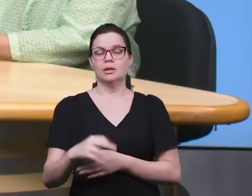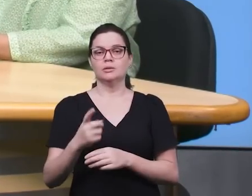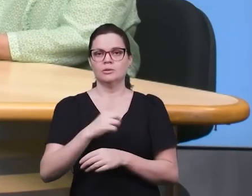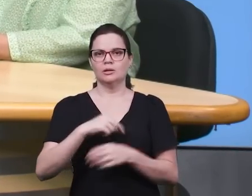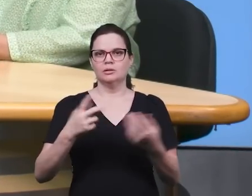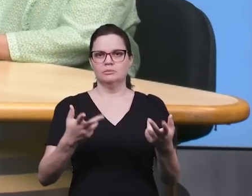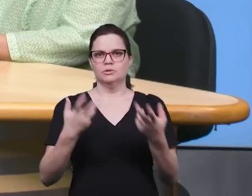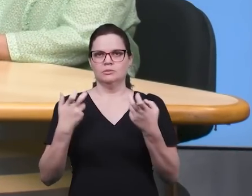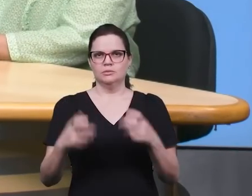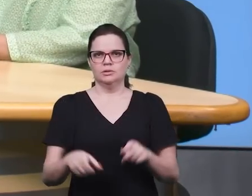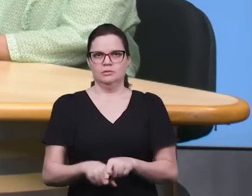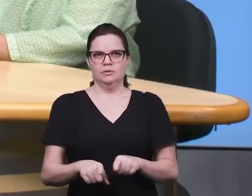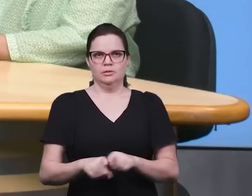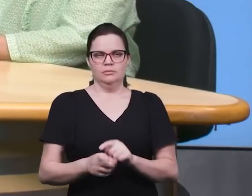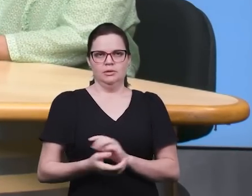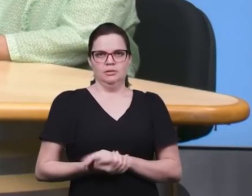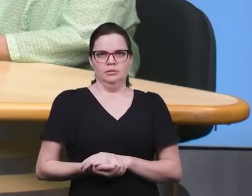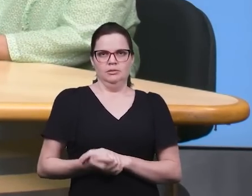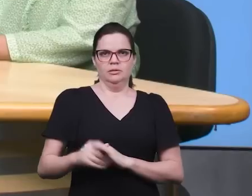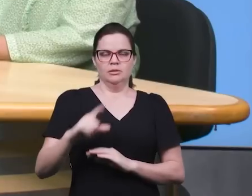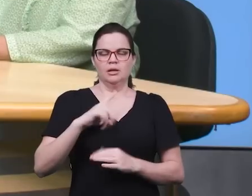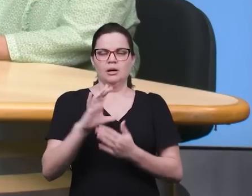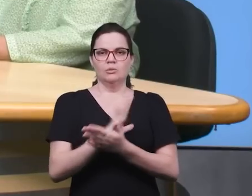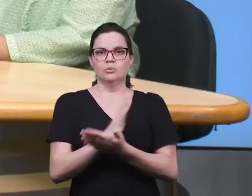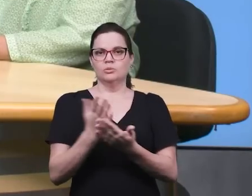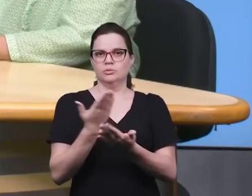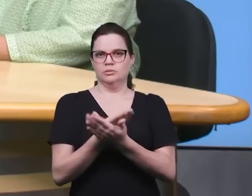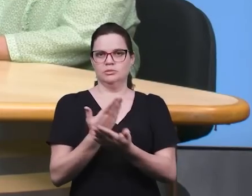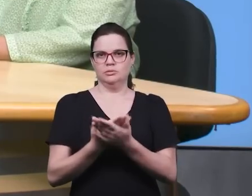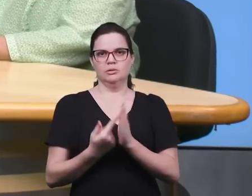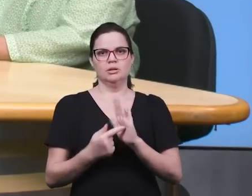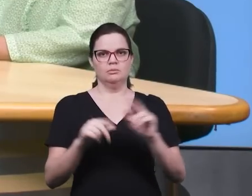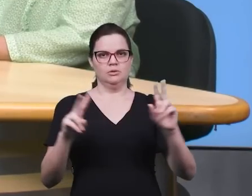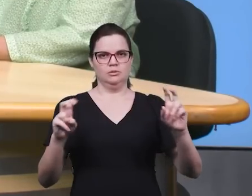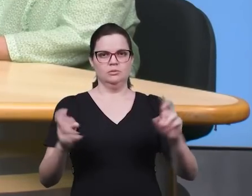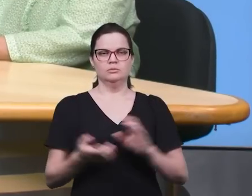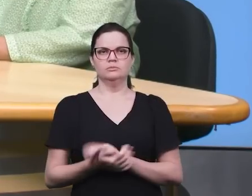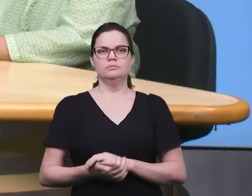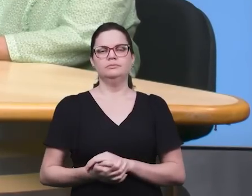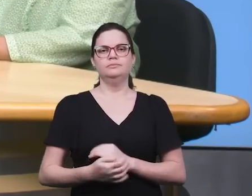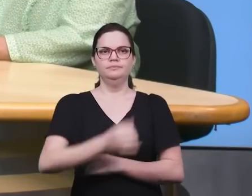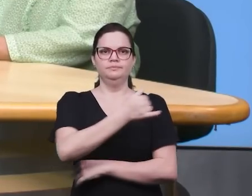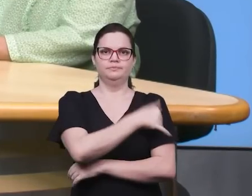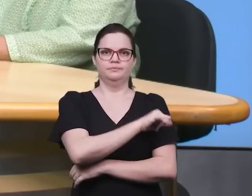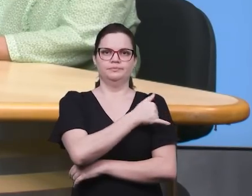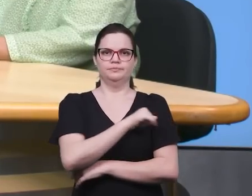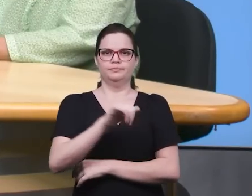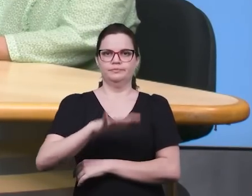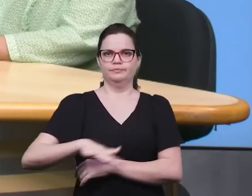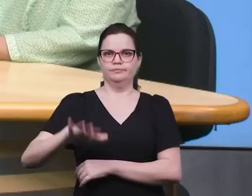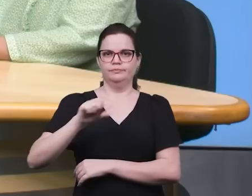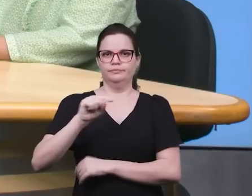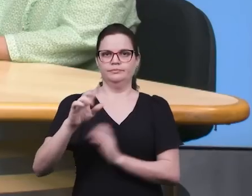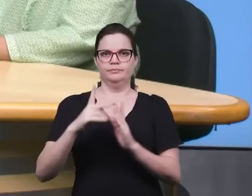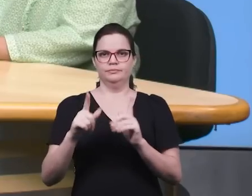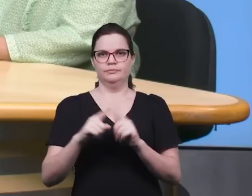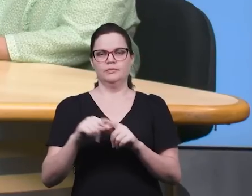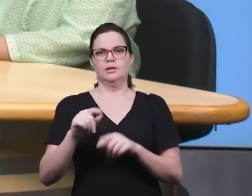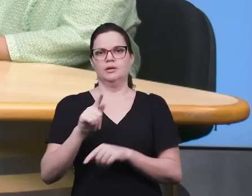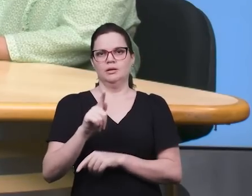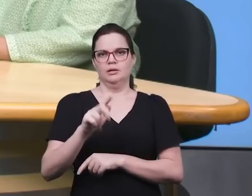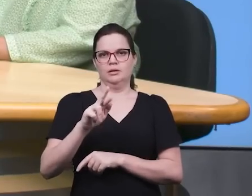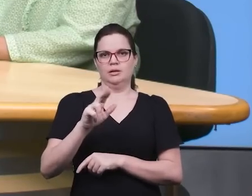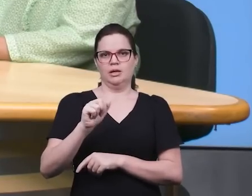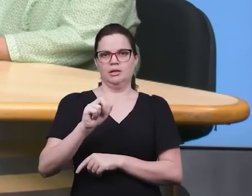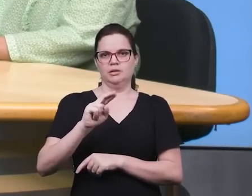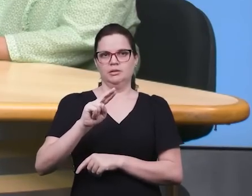temos visto aí, sim, né, sim. estudos que falam sobre isso. No Rio de Janeiro, nós temos na região ali da igreja do